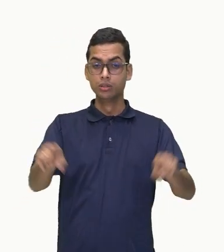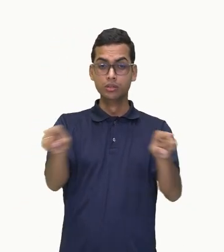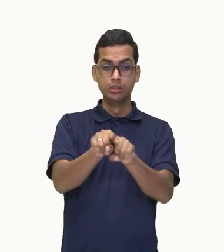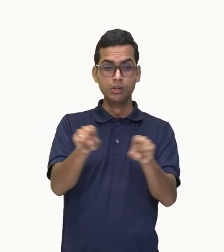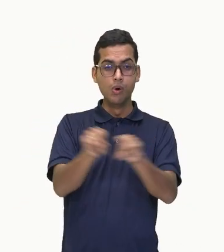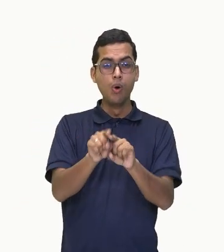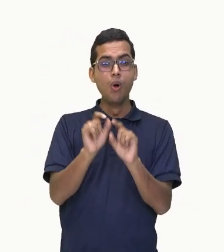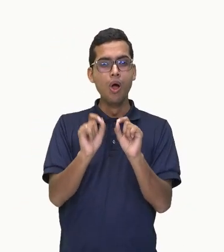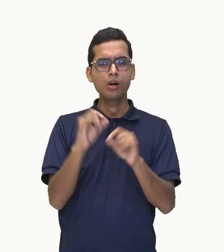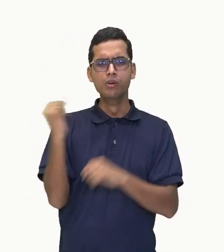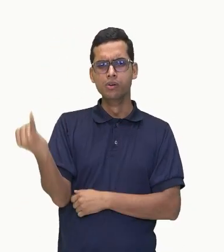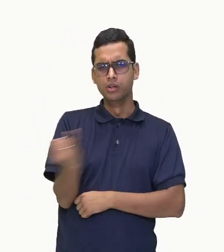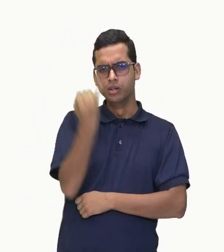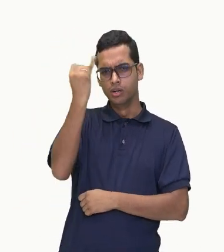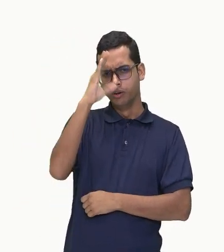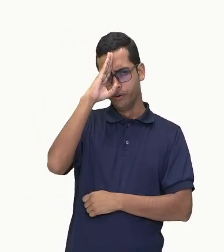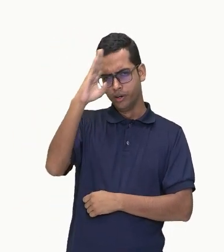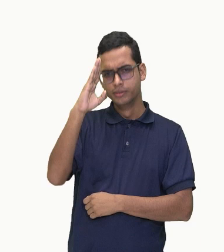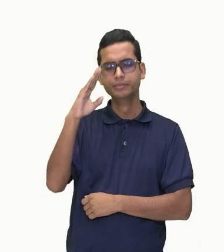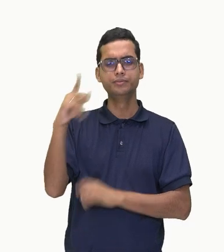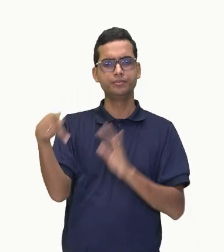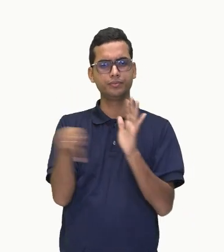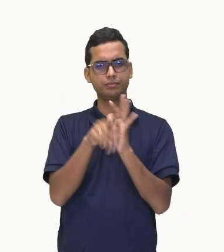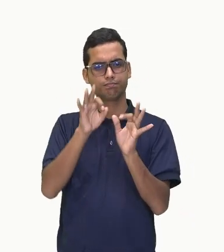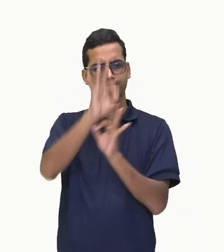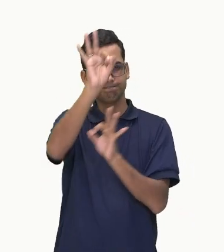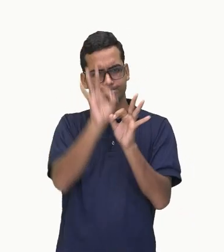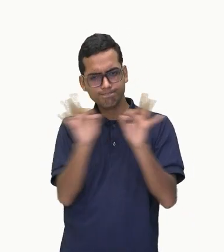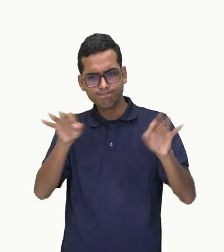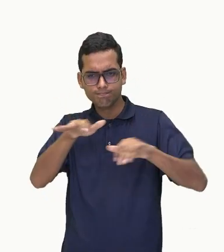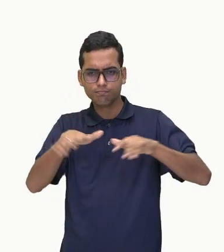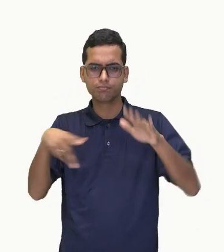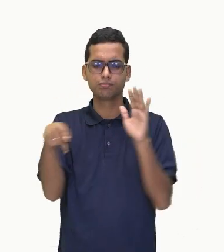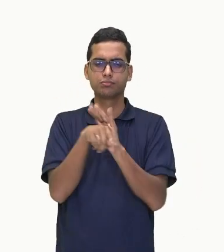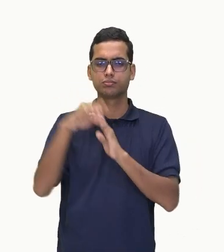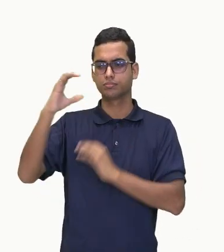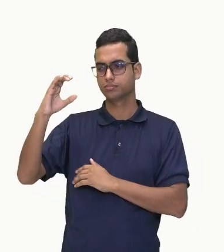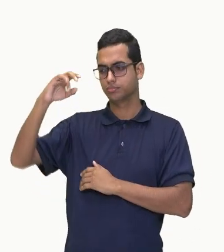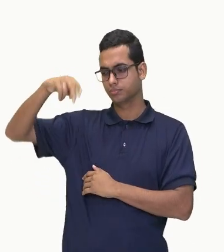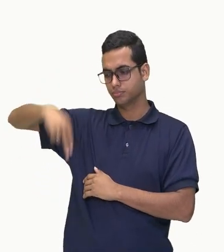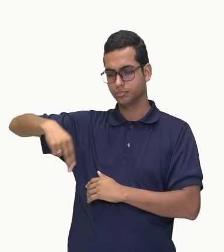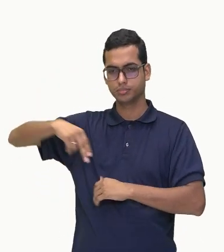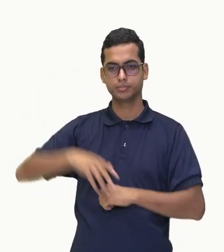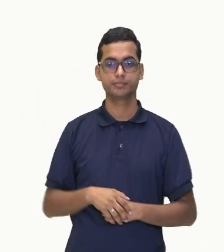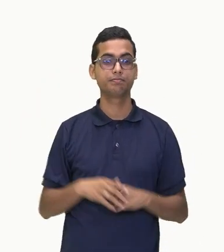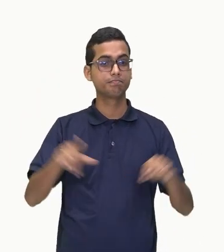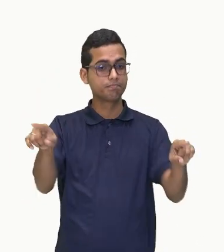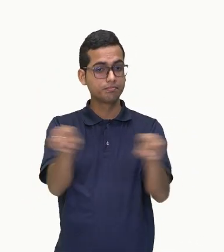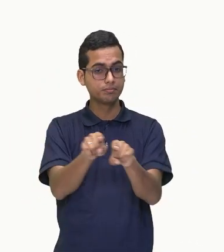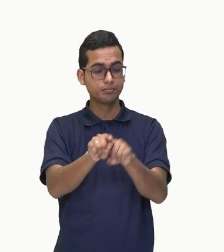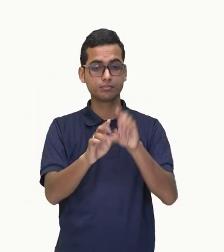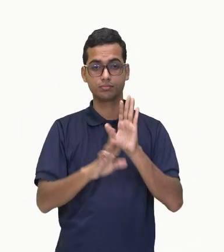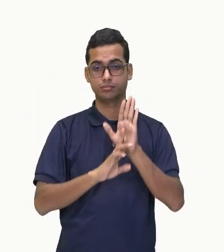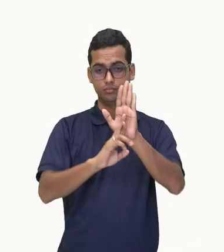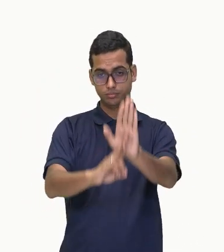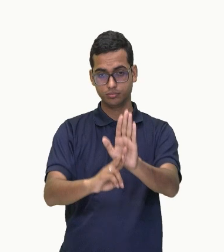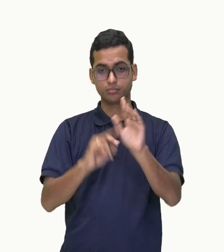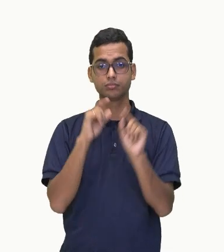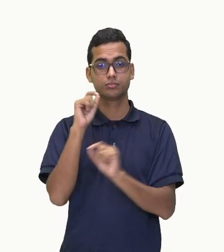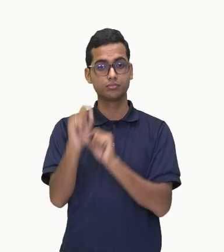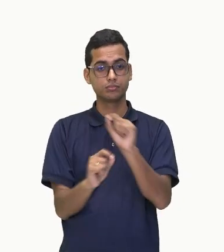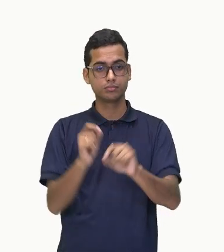ou é uma das mais importantes grandezas da cinemática, e representa a razão entre